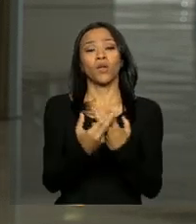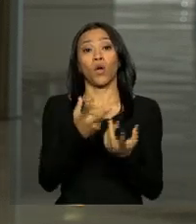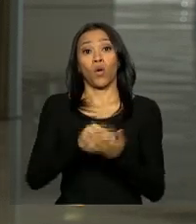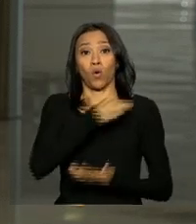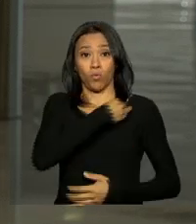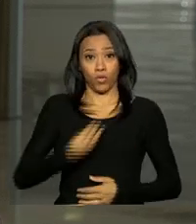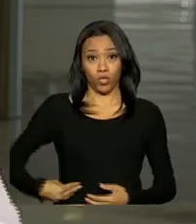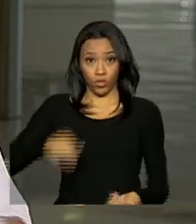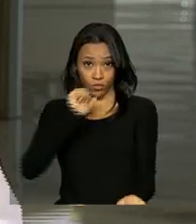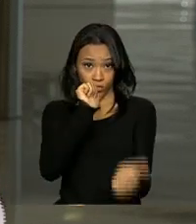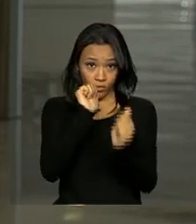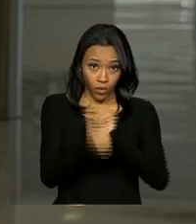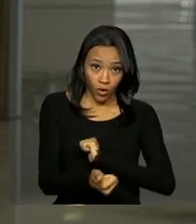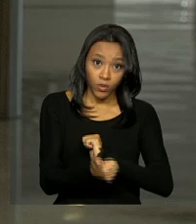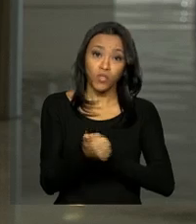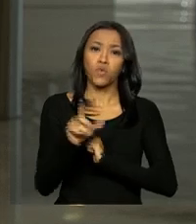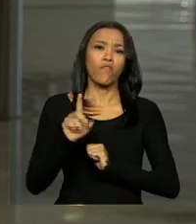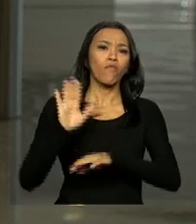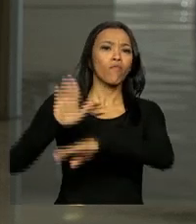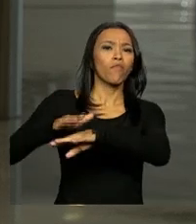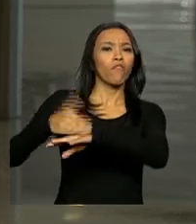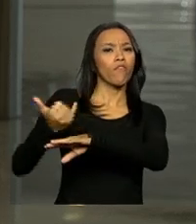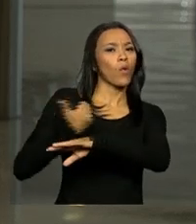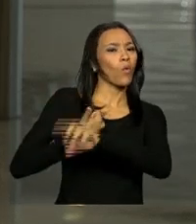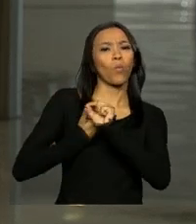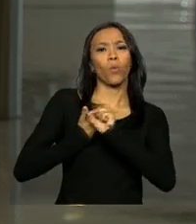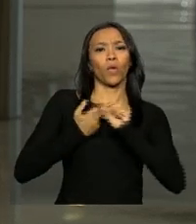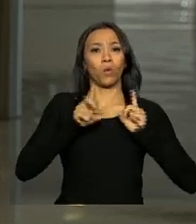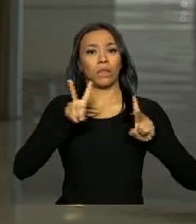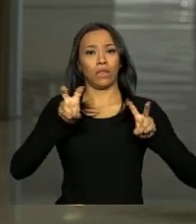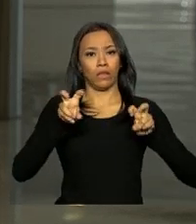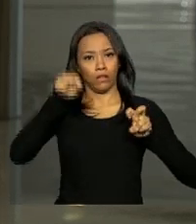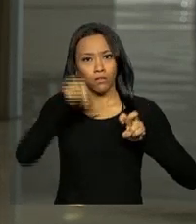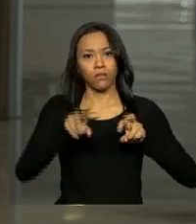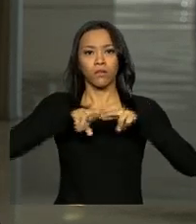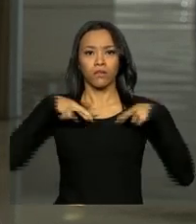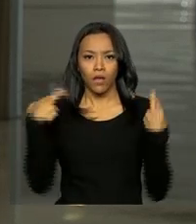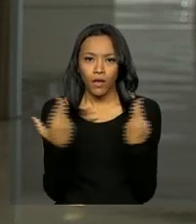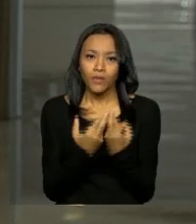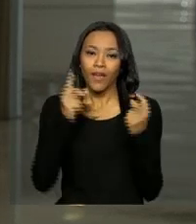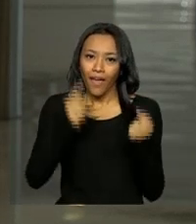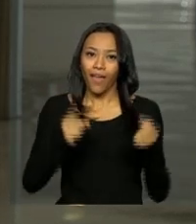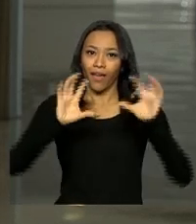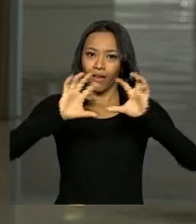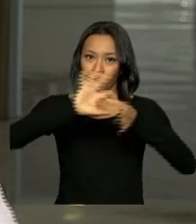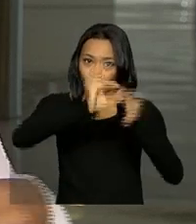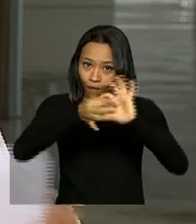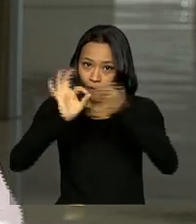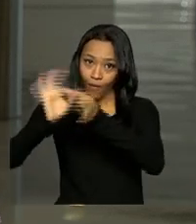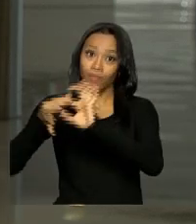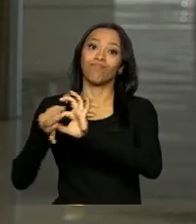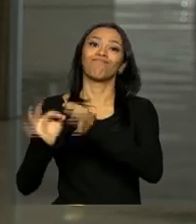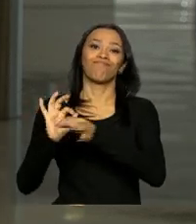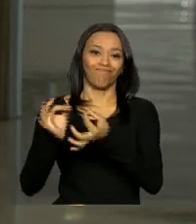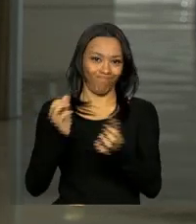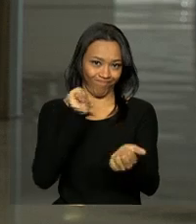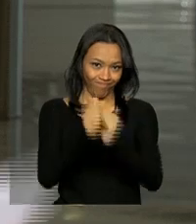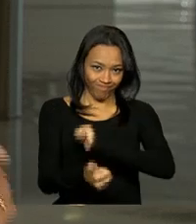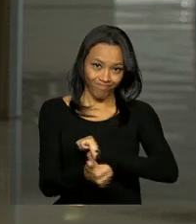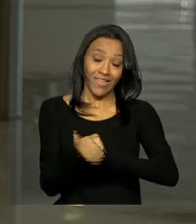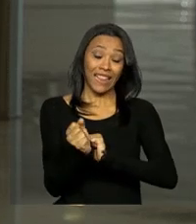Esporte, Jorge Hilton. A informação que a gente tem é que o tema tratado nessa reunião é Olimpíadas. Bom, depois a